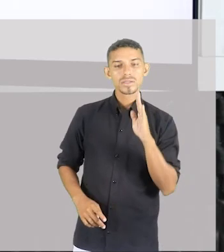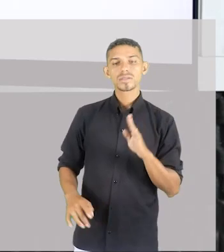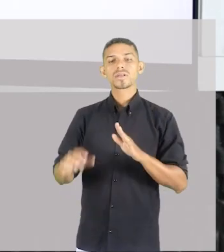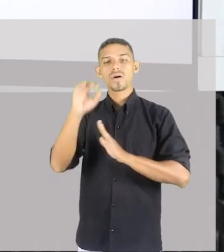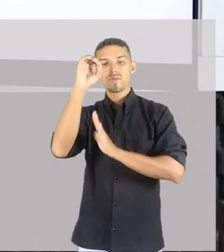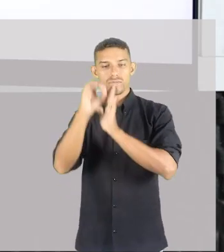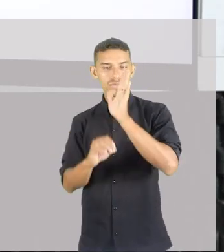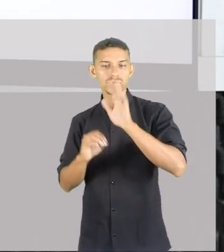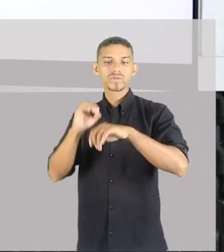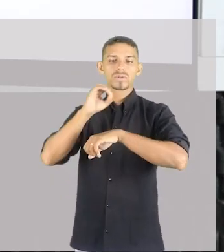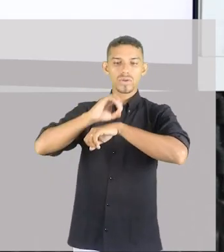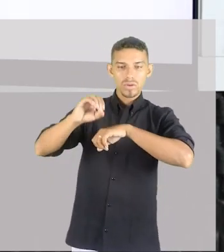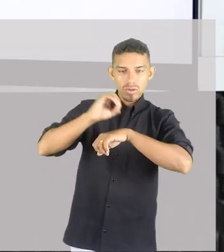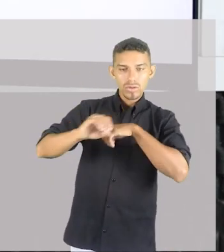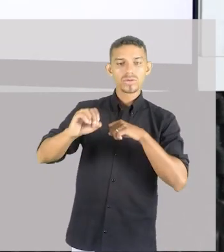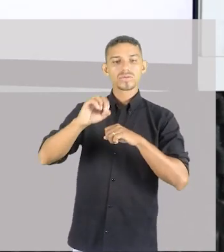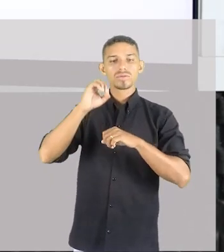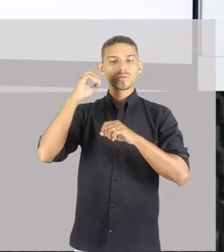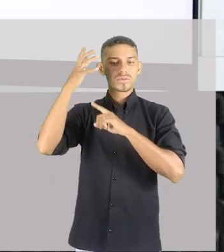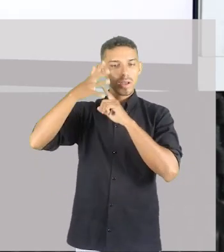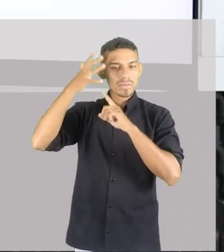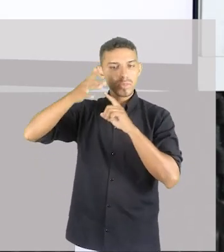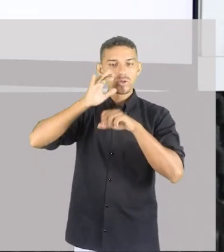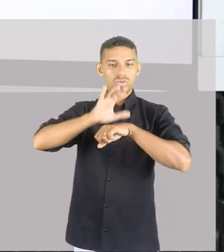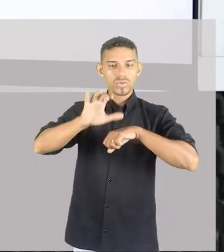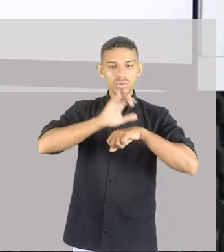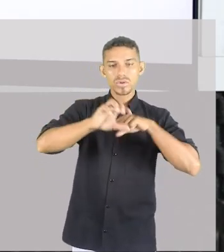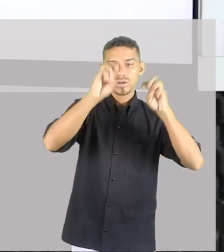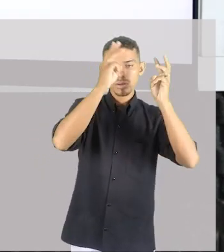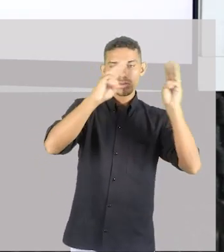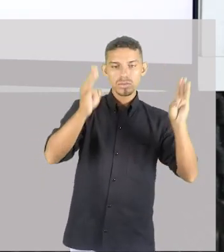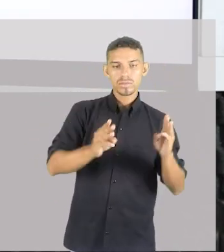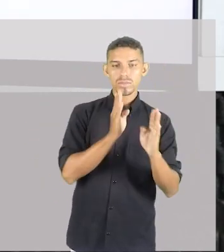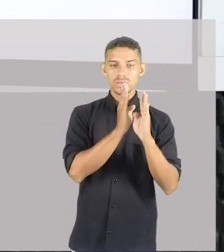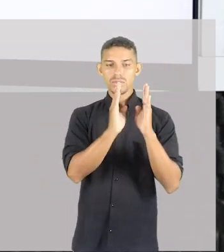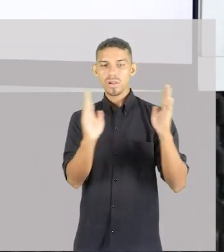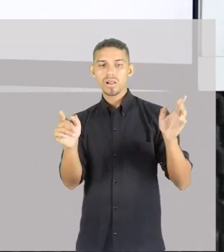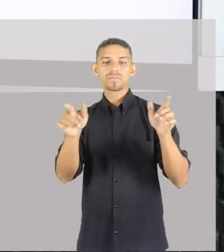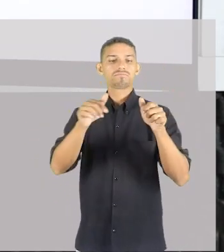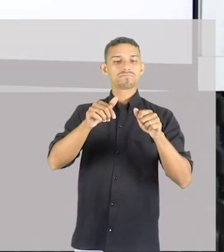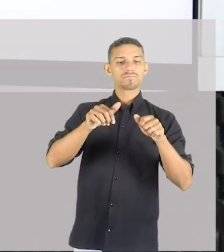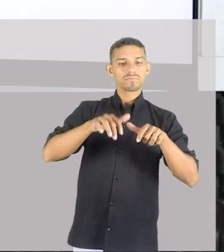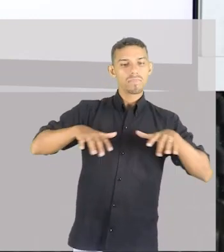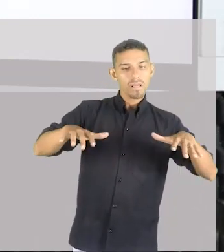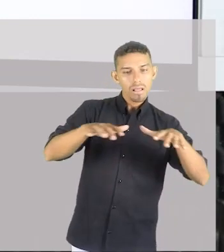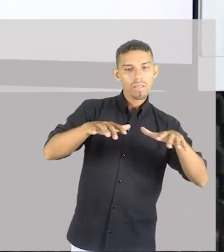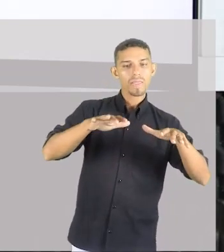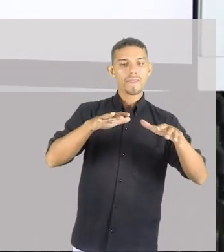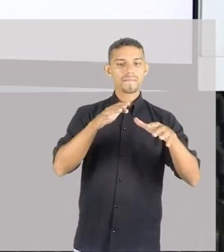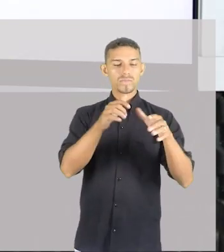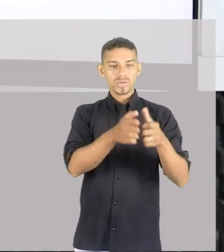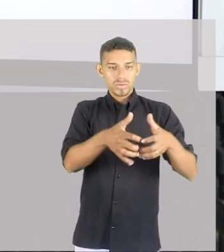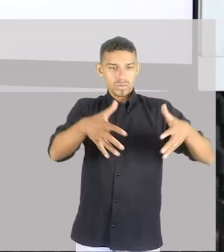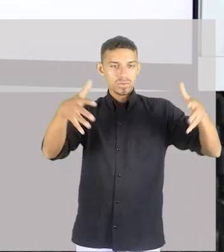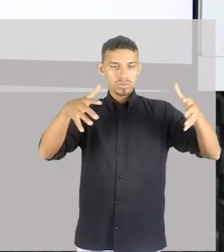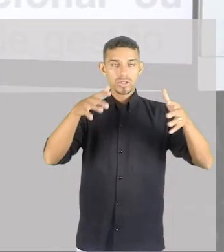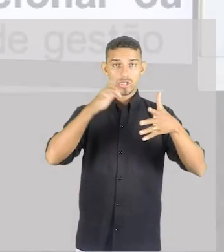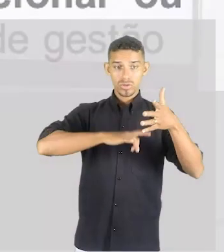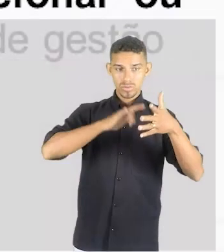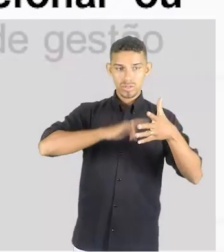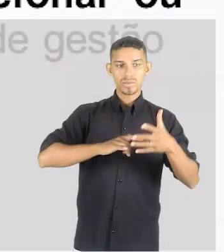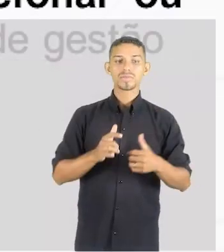exposições, oficinas, seminários, cursos. Tem museu, biblioteca, pinacoteca, sala de restauração e amplo acervo